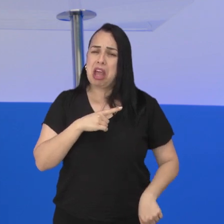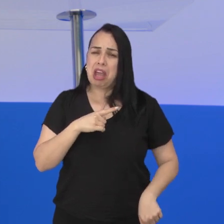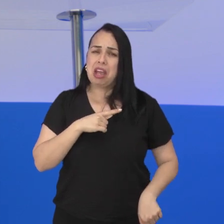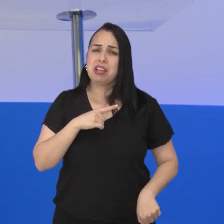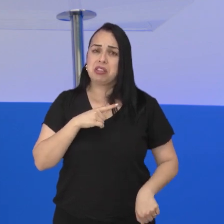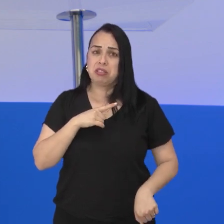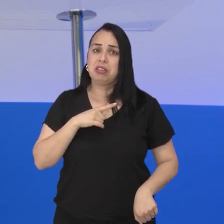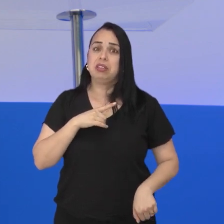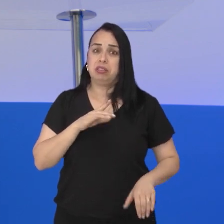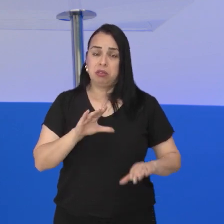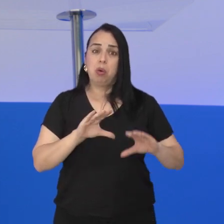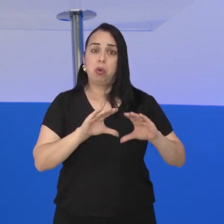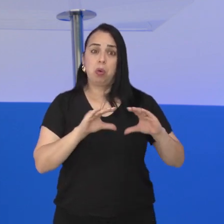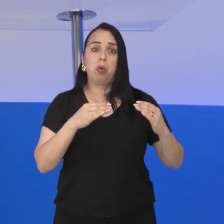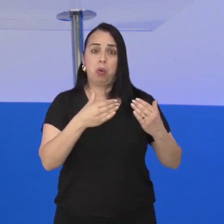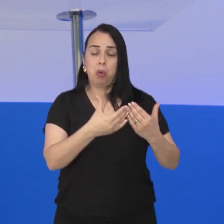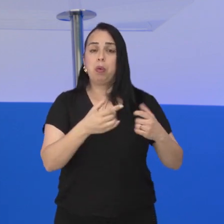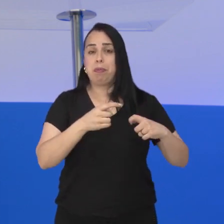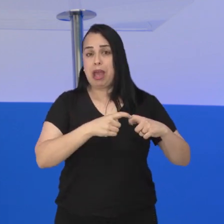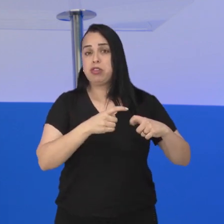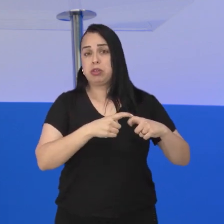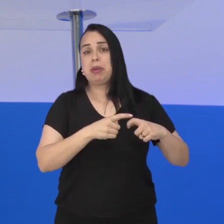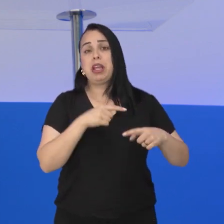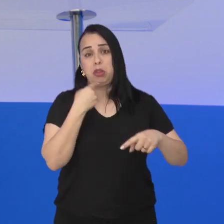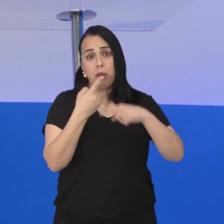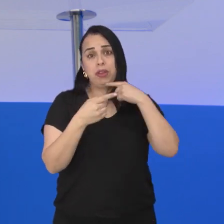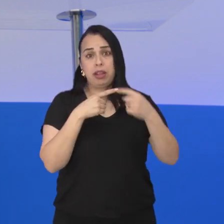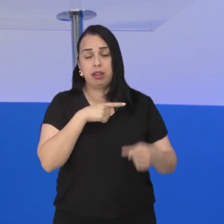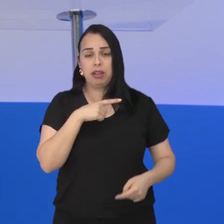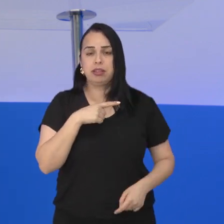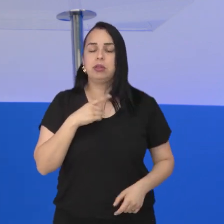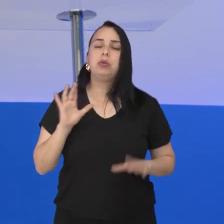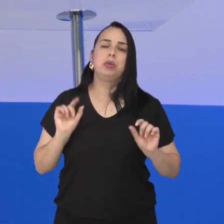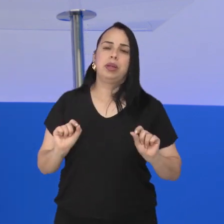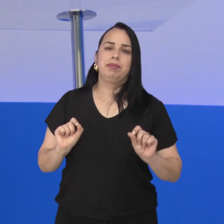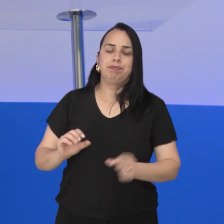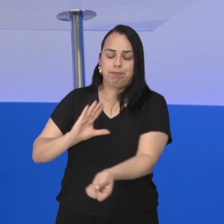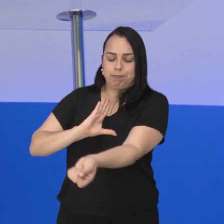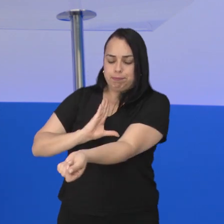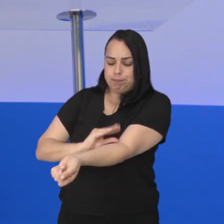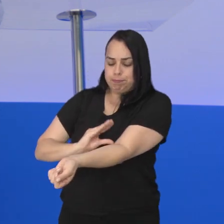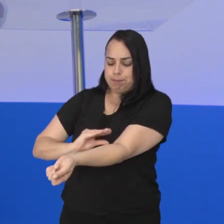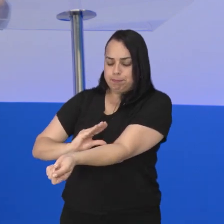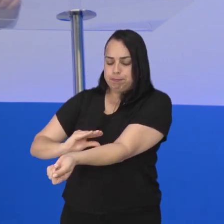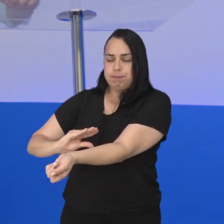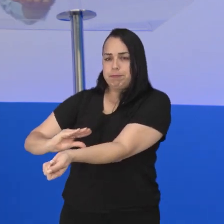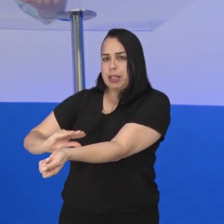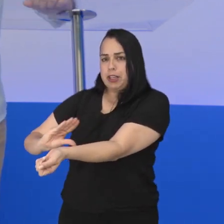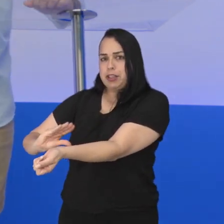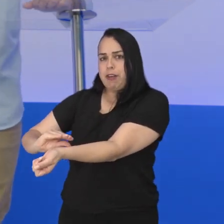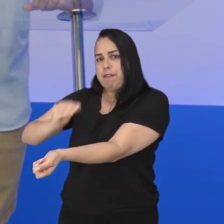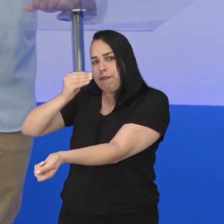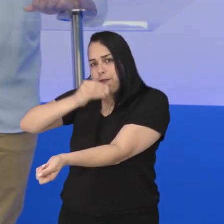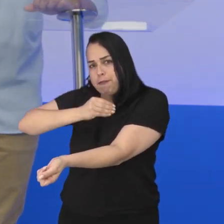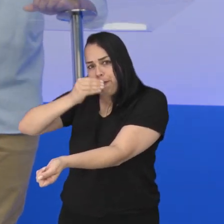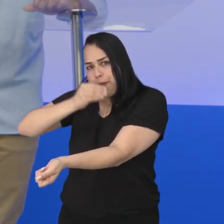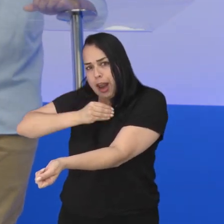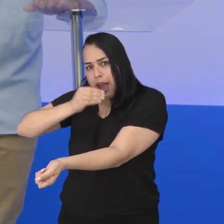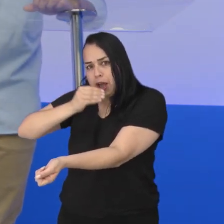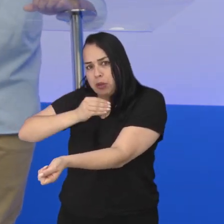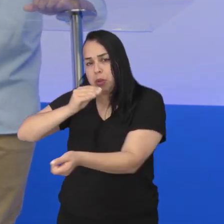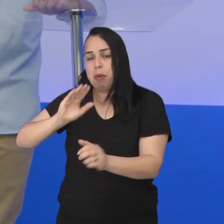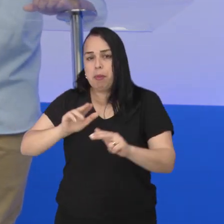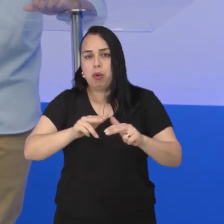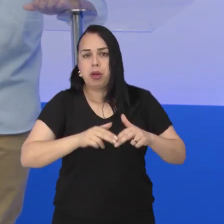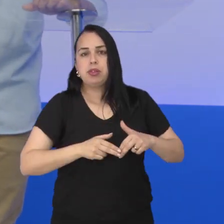mesmo na comunidade médica, a distrofia muscular. O Congresso aprovou uma lei que cria no país um